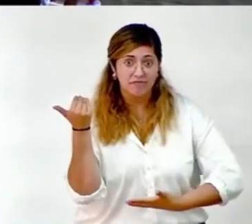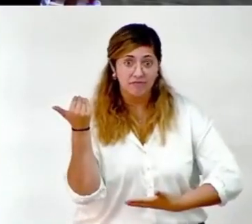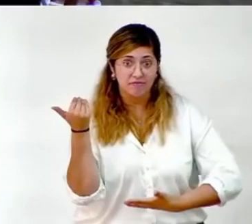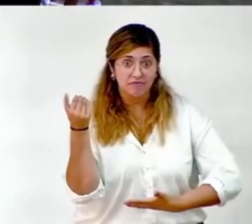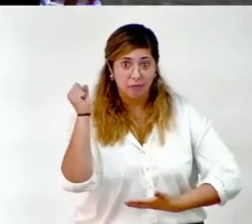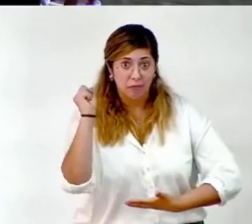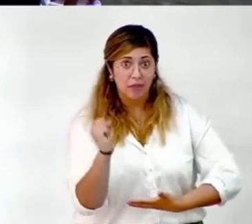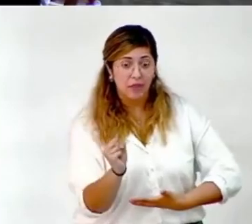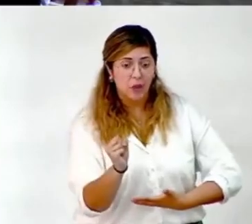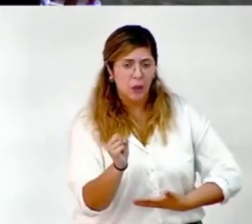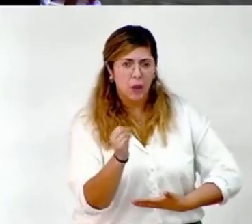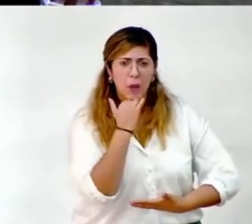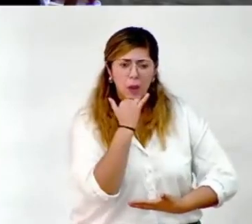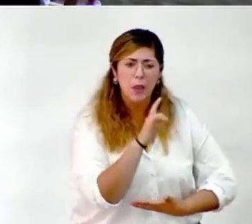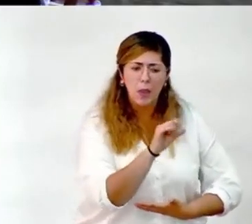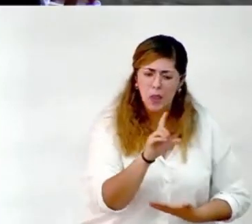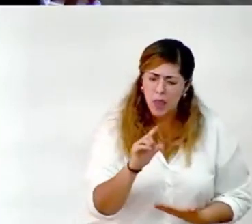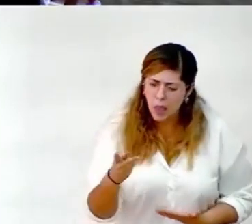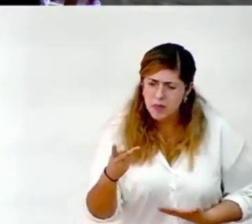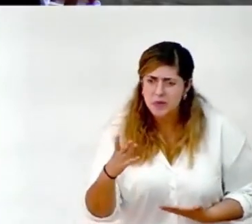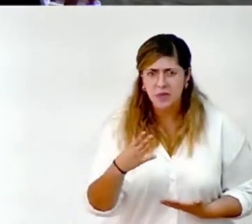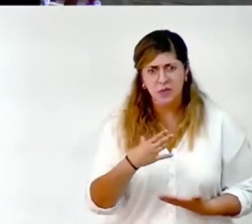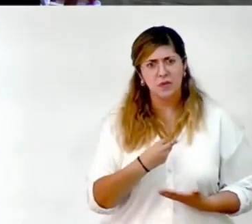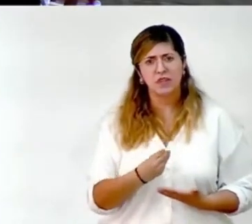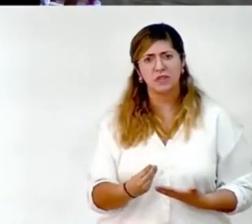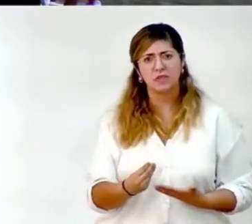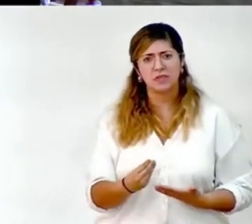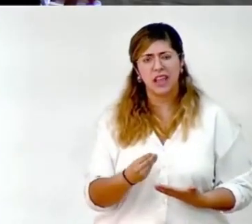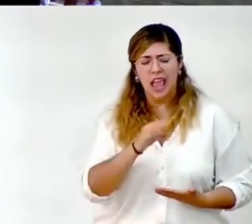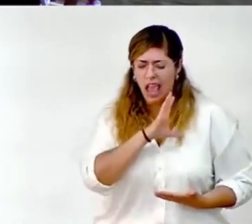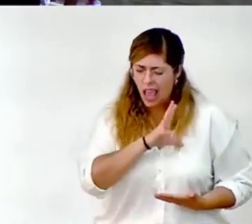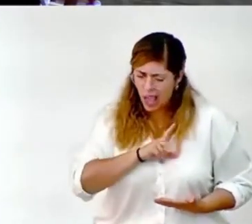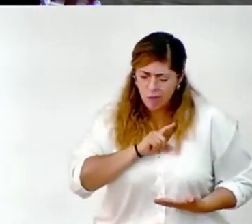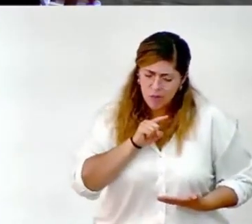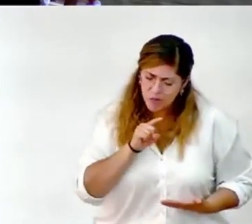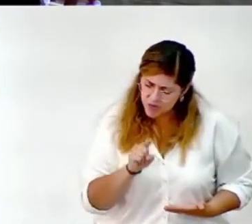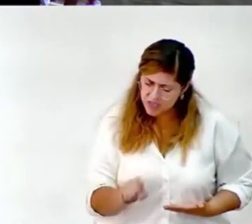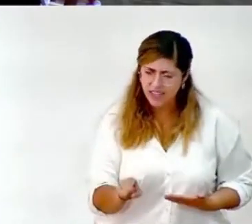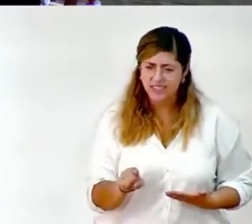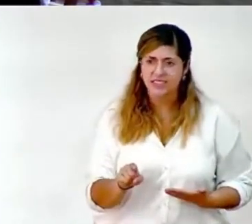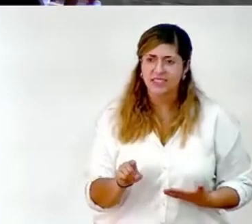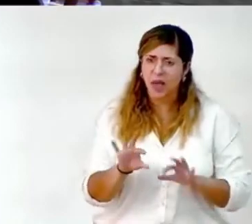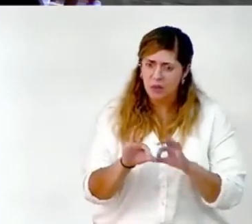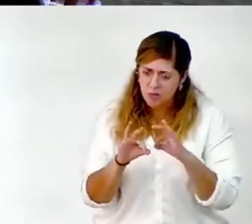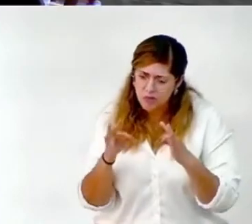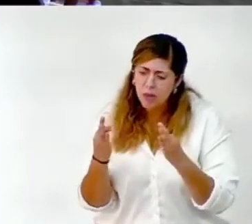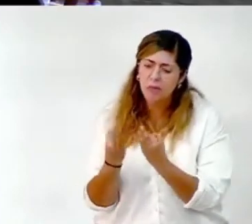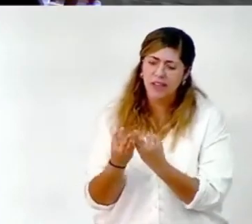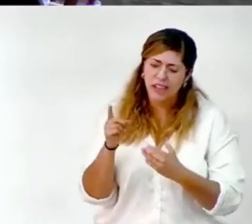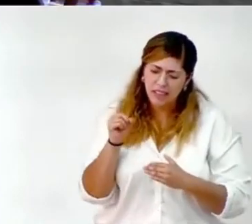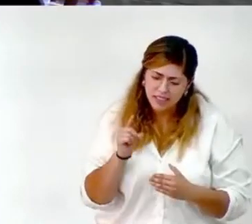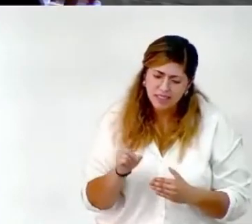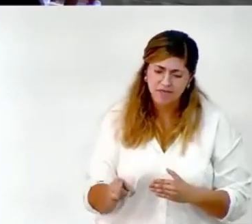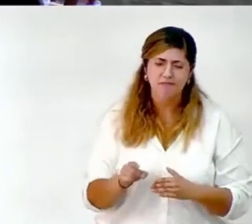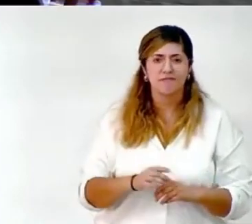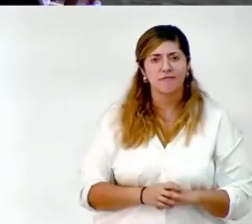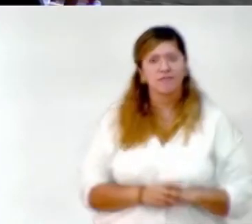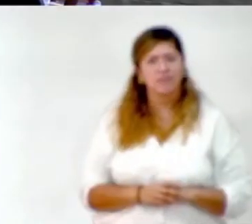nosso filho, ou o seu filho, e nós amamos vocês. Nós amamos